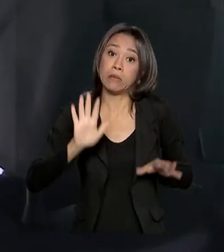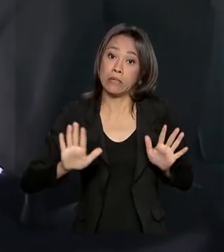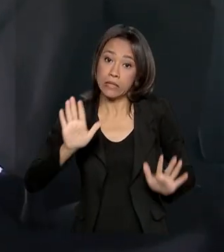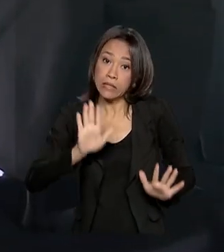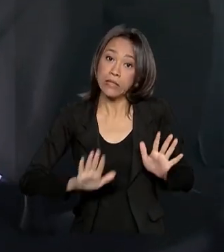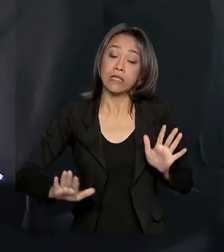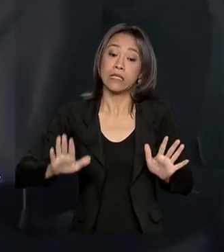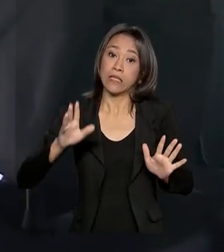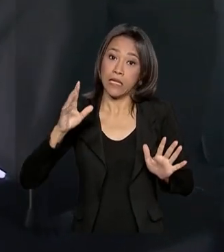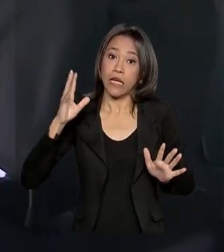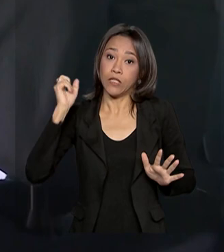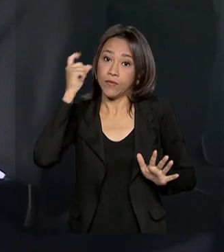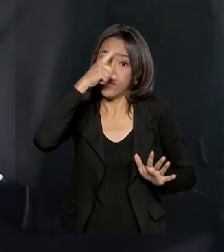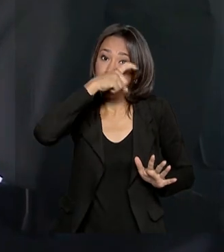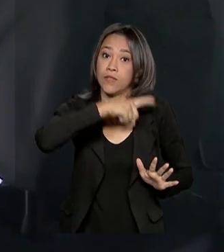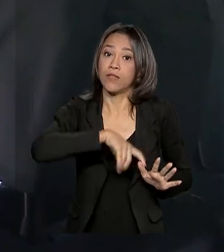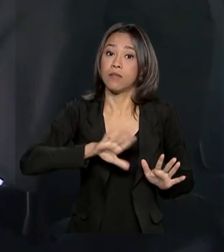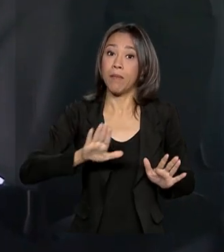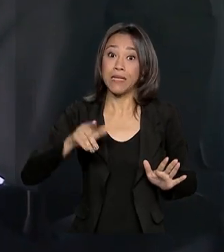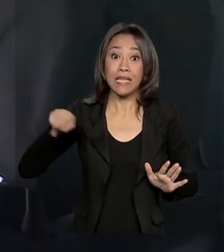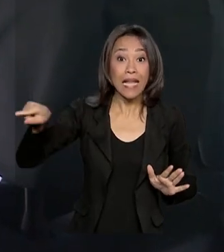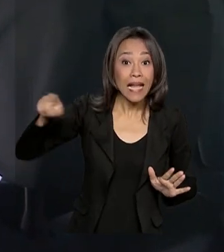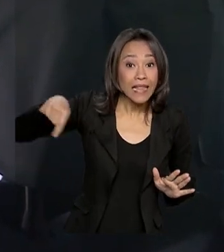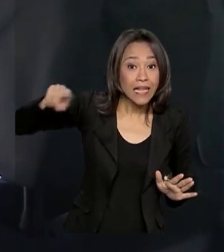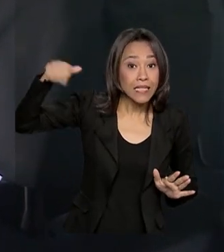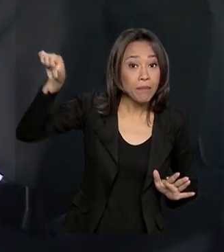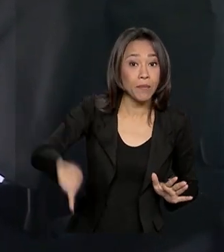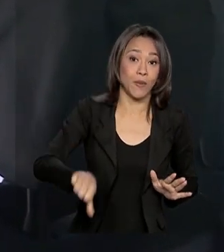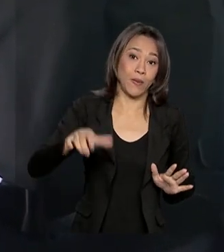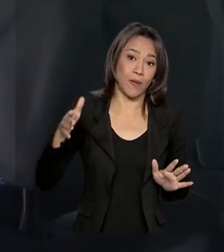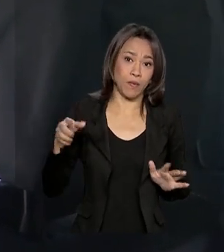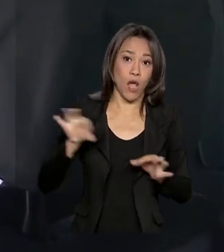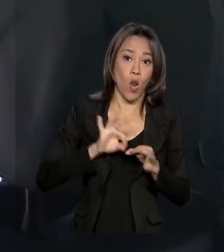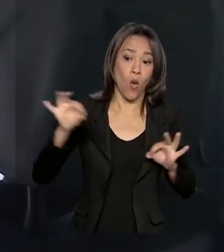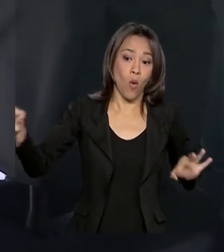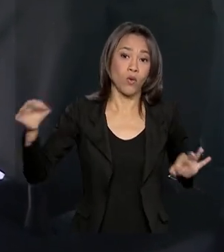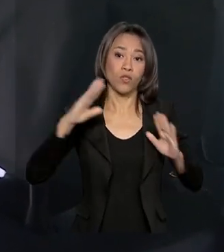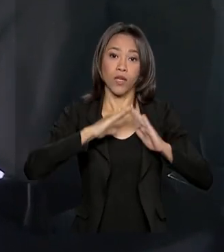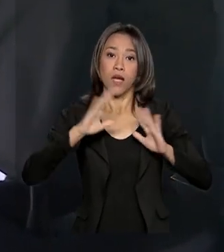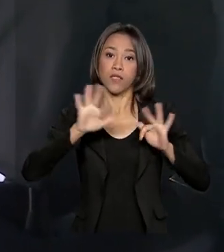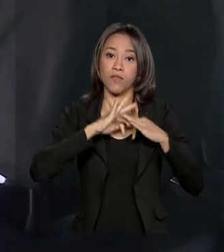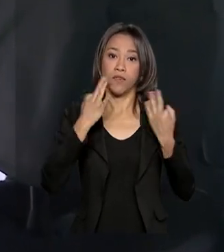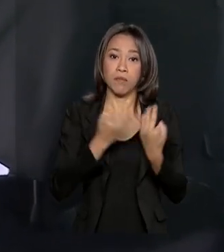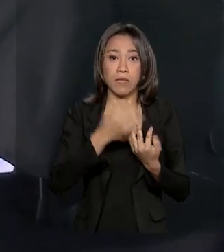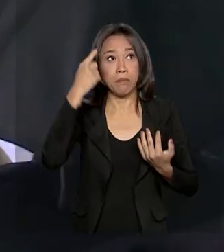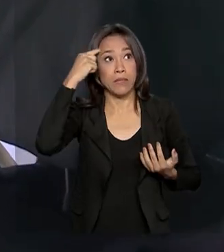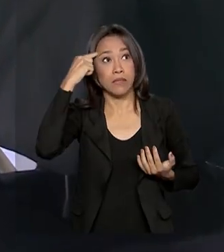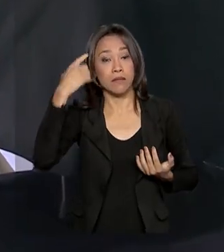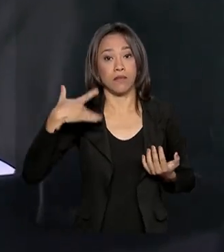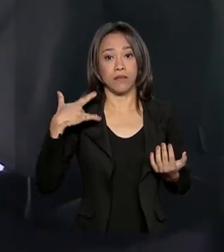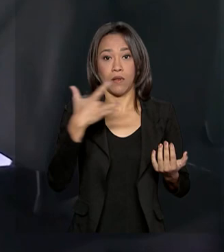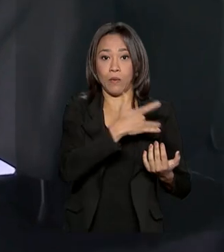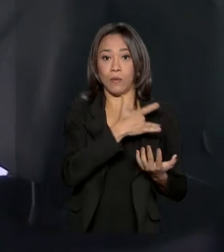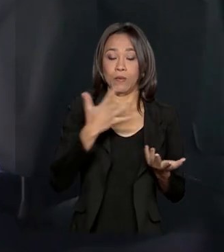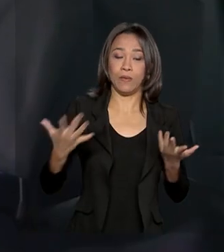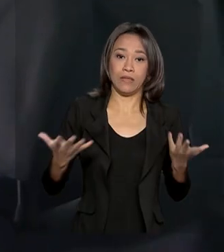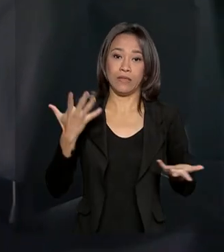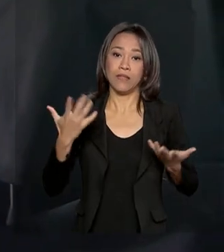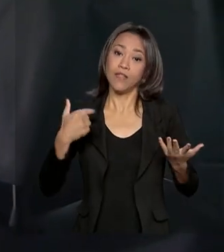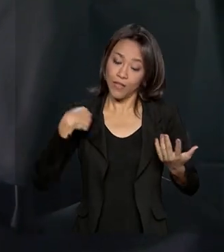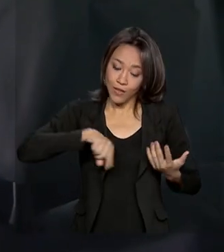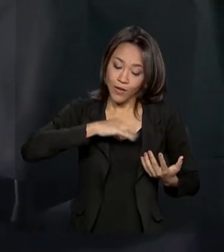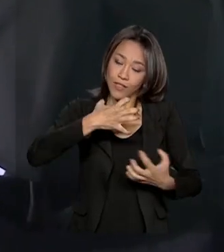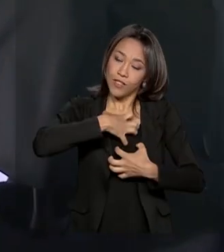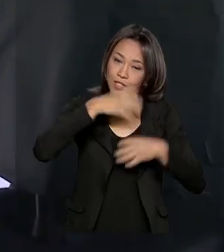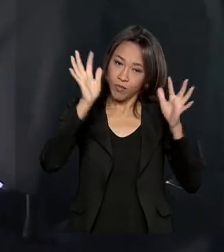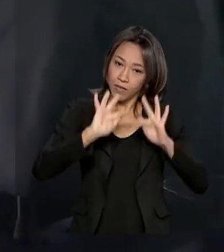da gente é um pouco complicada, mas a sabe que a deles é pior ainda. Estão longe de casa, os familiares pensando na saúde e realmente a fica muito feliz